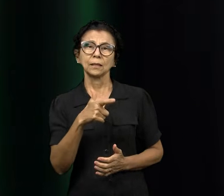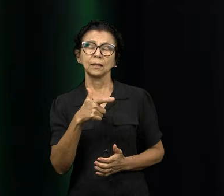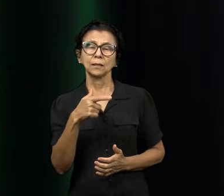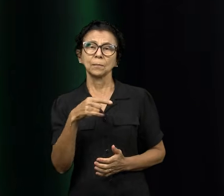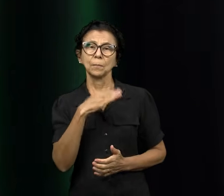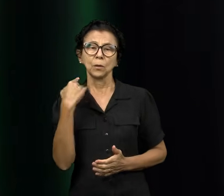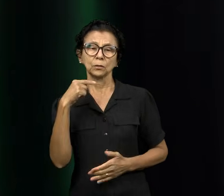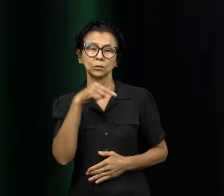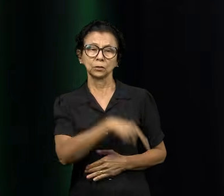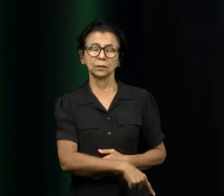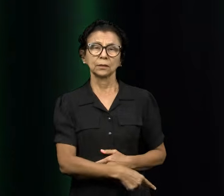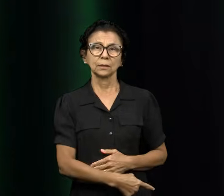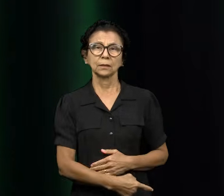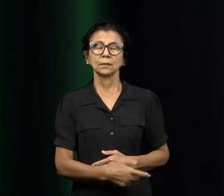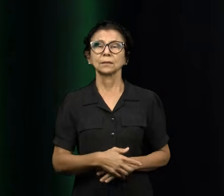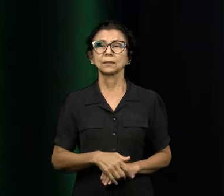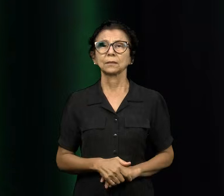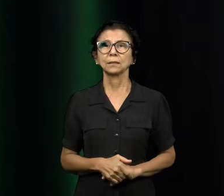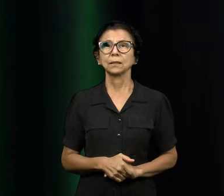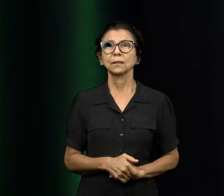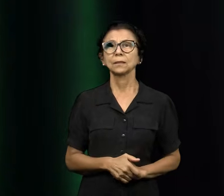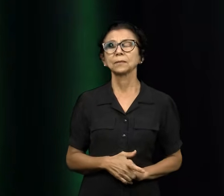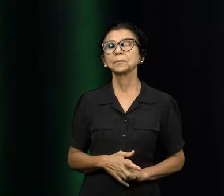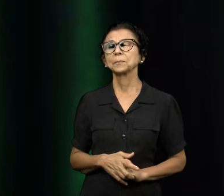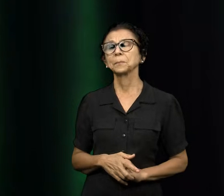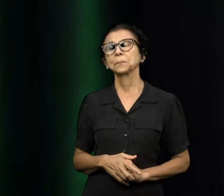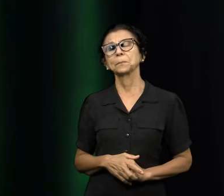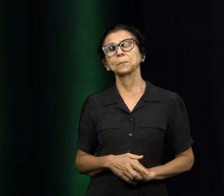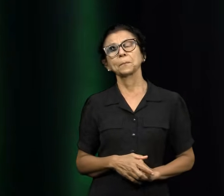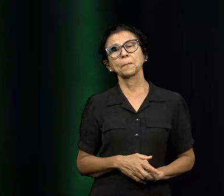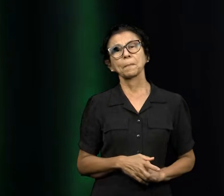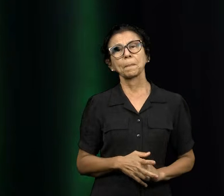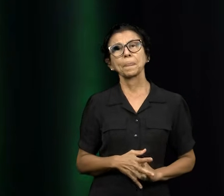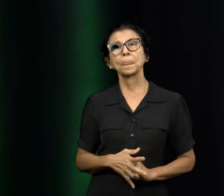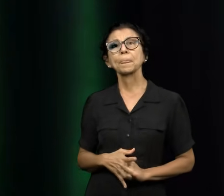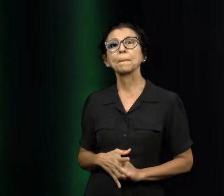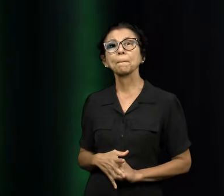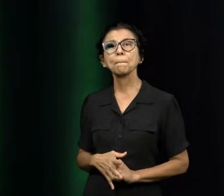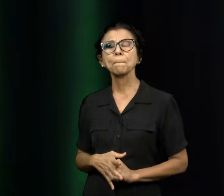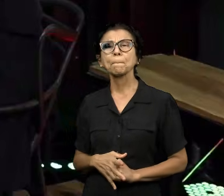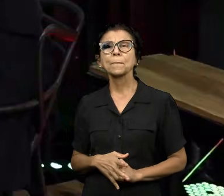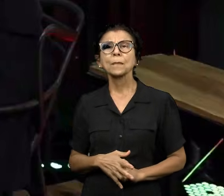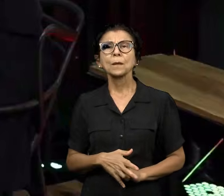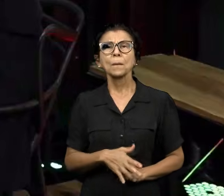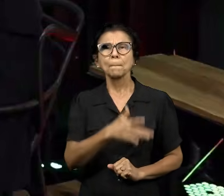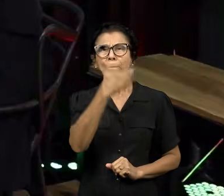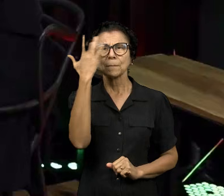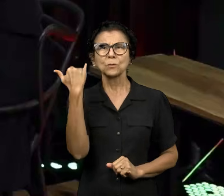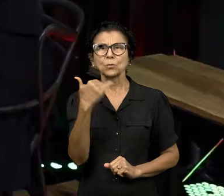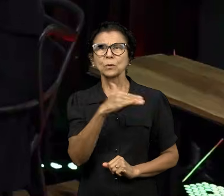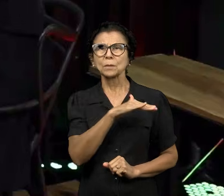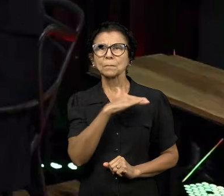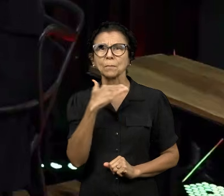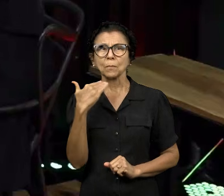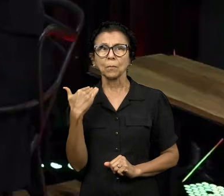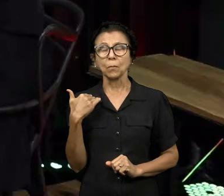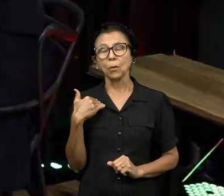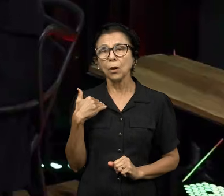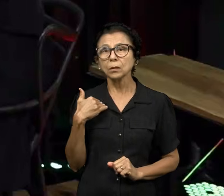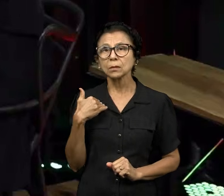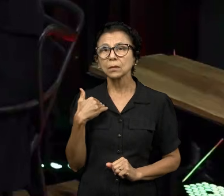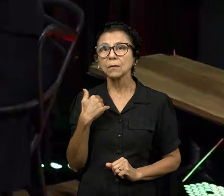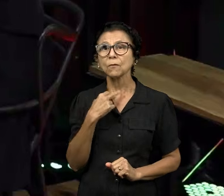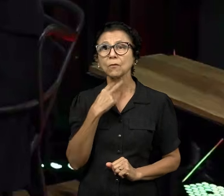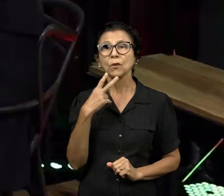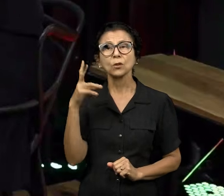você disse, né, a menção do texto aqui, até diz, em que os mortos ouvirão a voz do Filho de